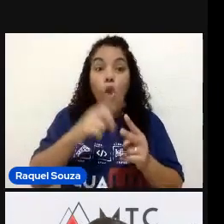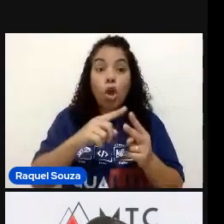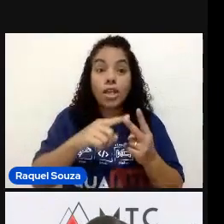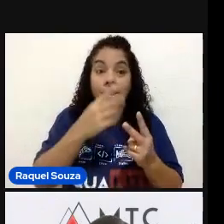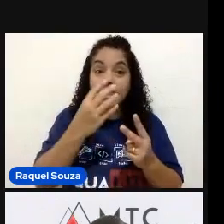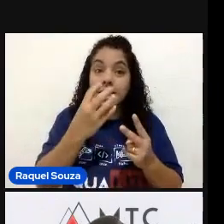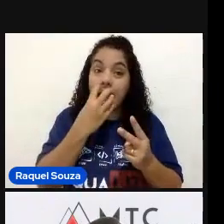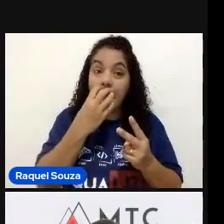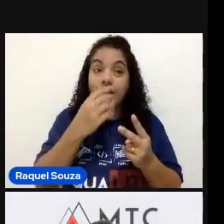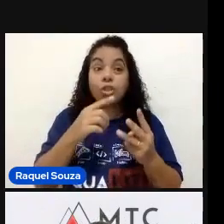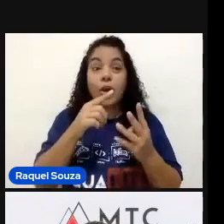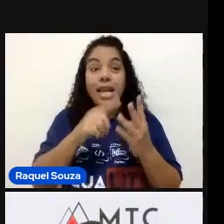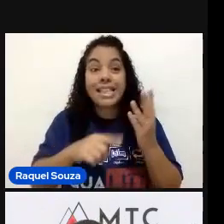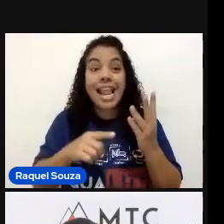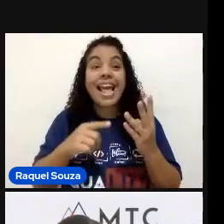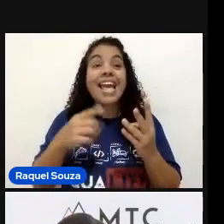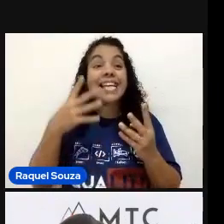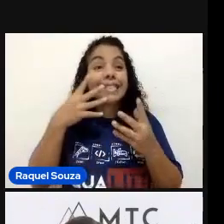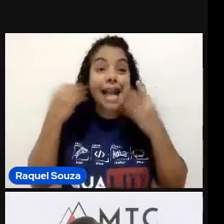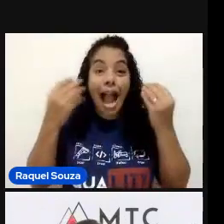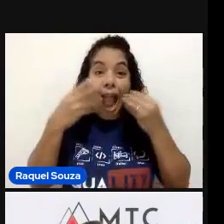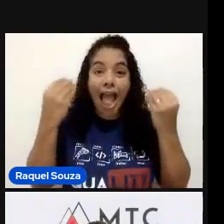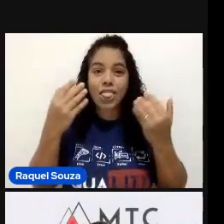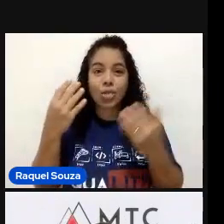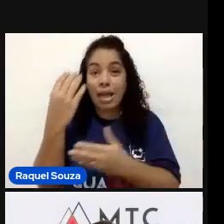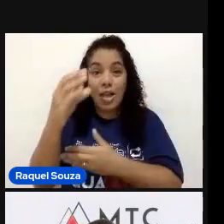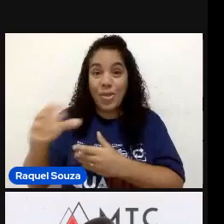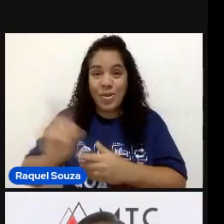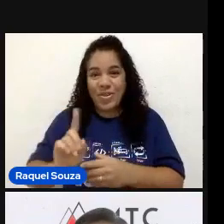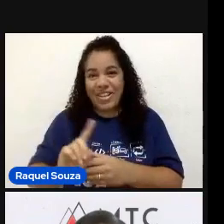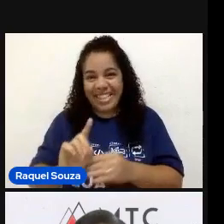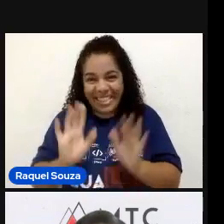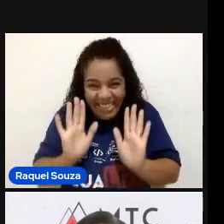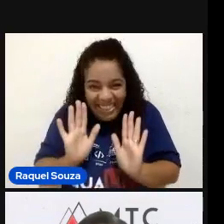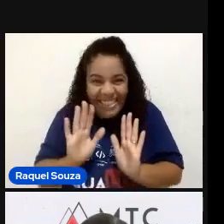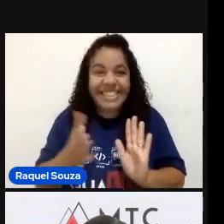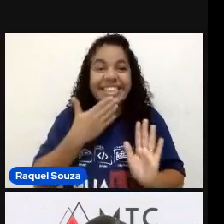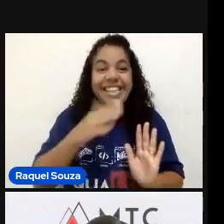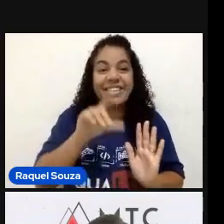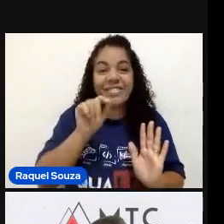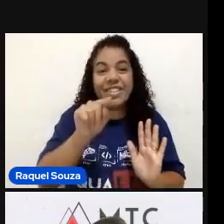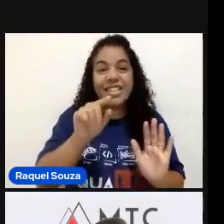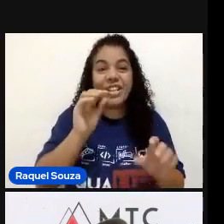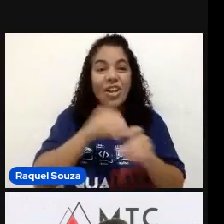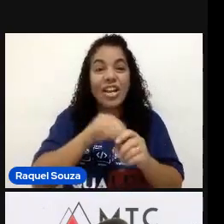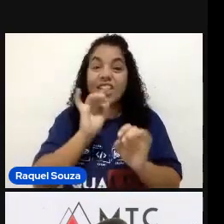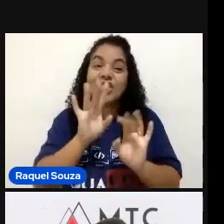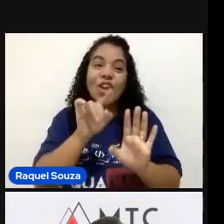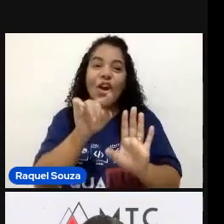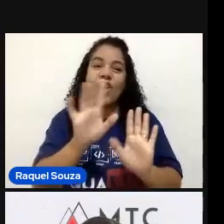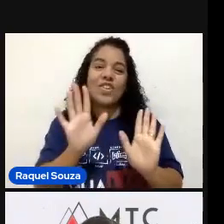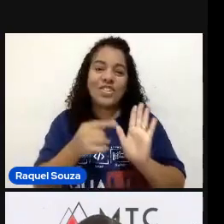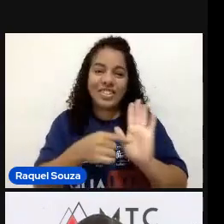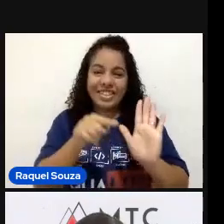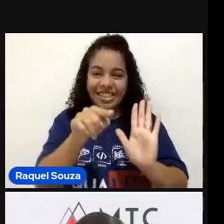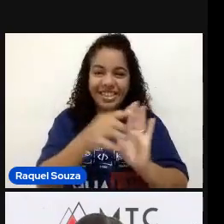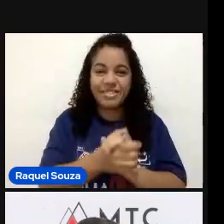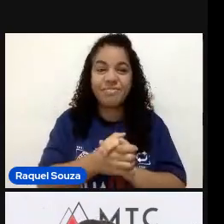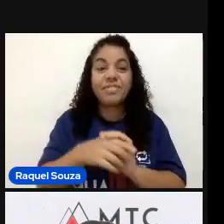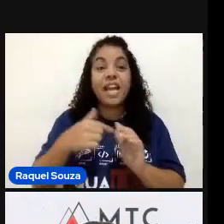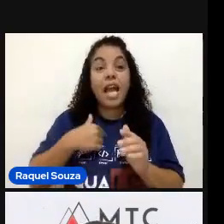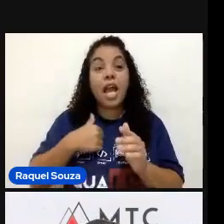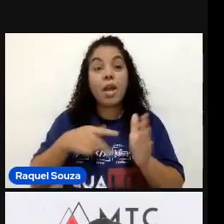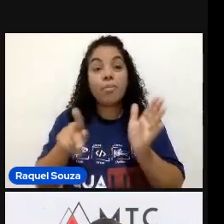3 gatos. Aí ia ficar muitas carinhas ali. Então eu preferi colocar só assim. Como eu falei, sou de Campina